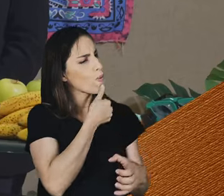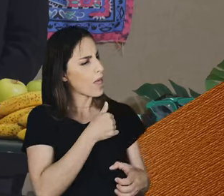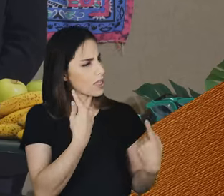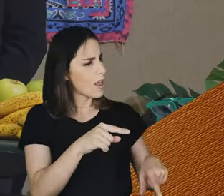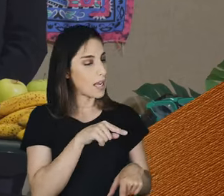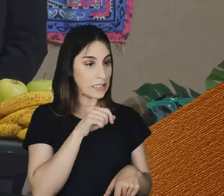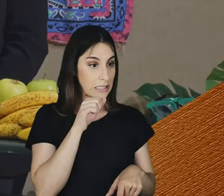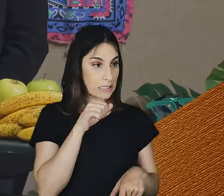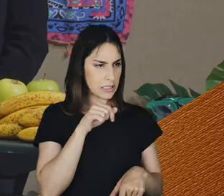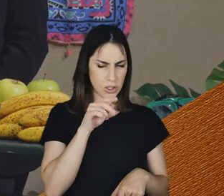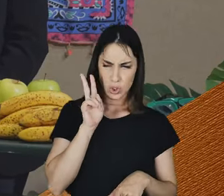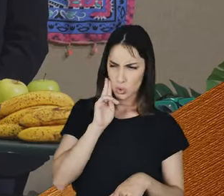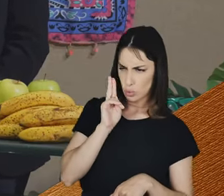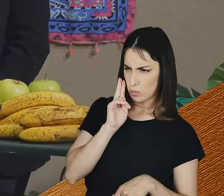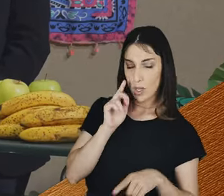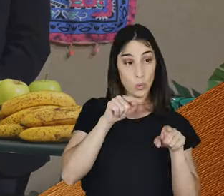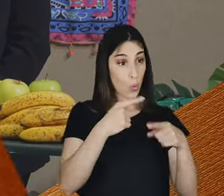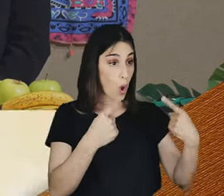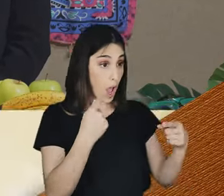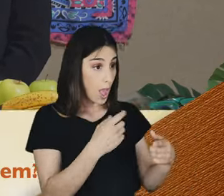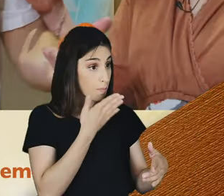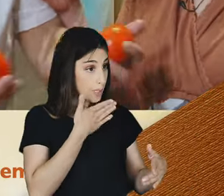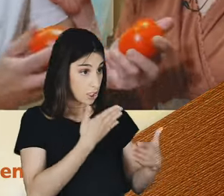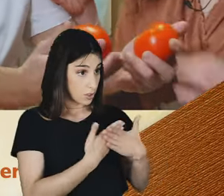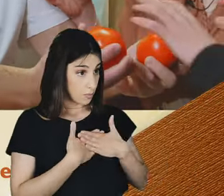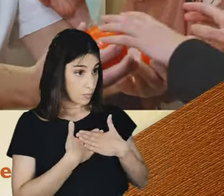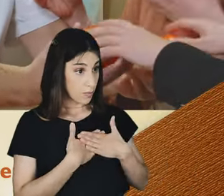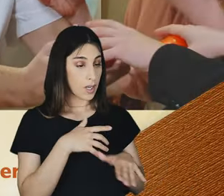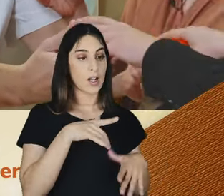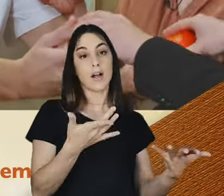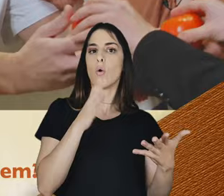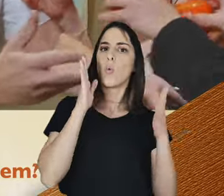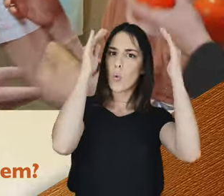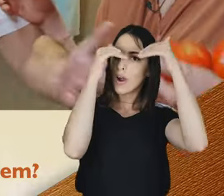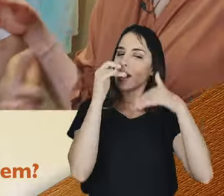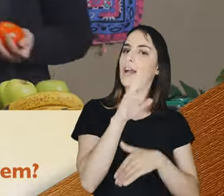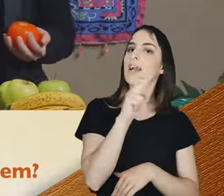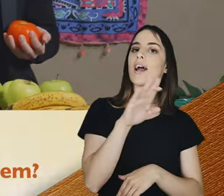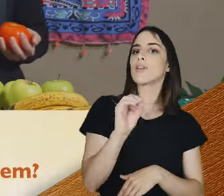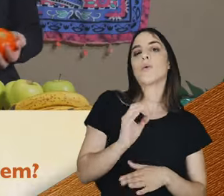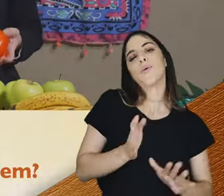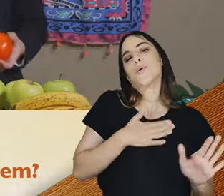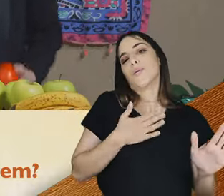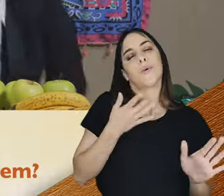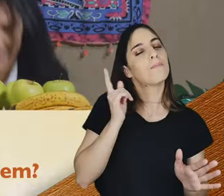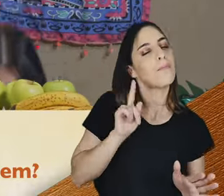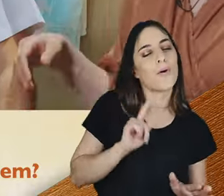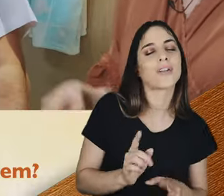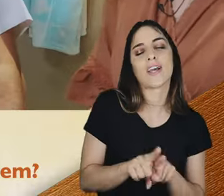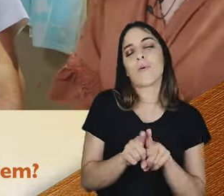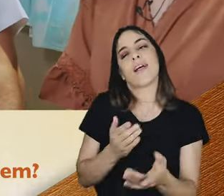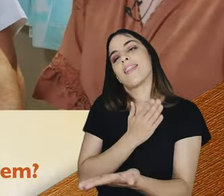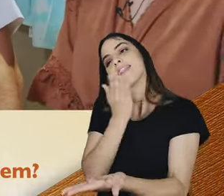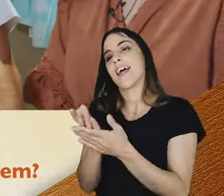tens uns tomates que me emprestes, por favor. Ui. De certeza que o Ricardo não se importa de dar com os tomates na Marta. Dar com os tomates na Marta? Então, o que